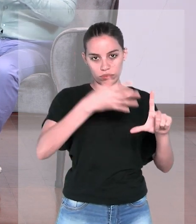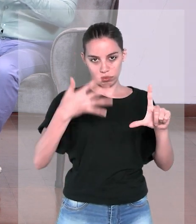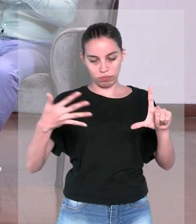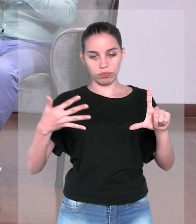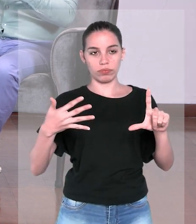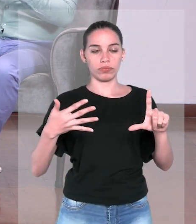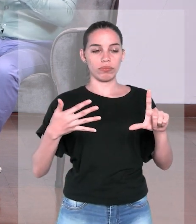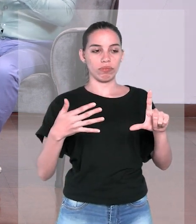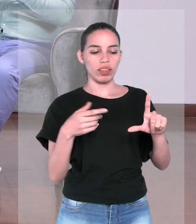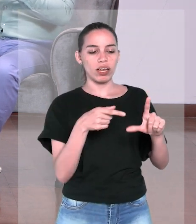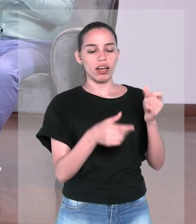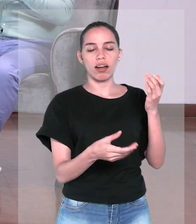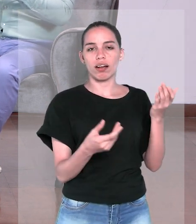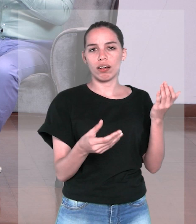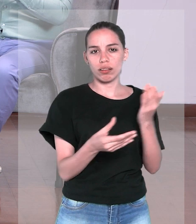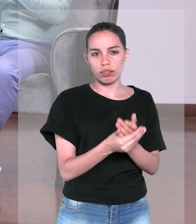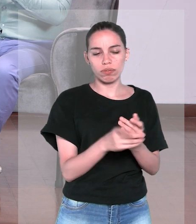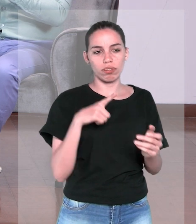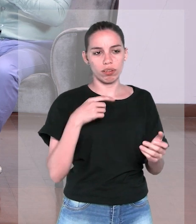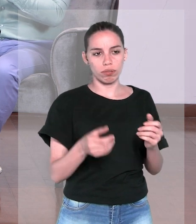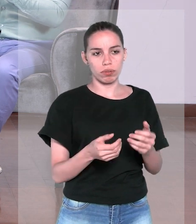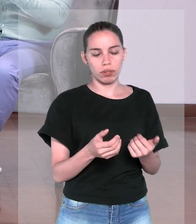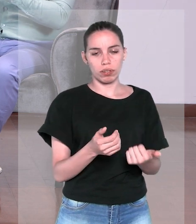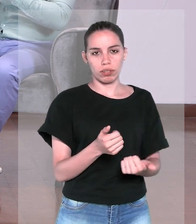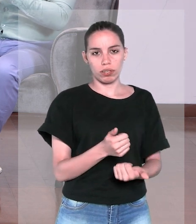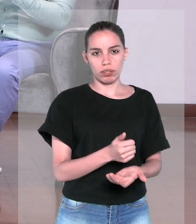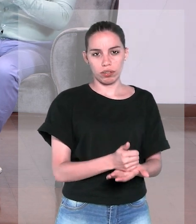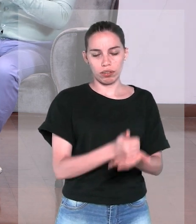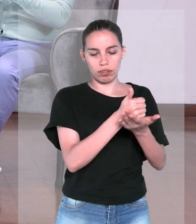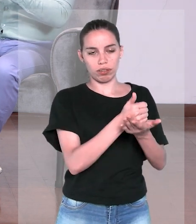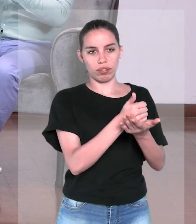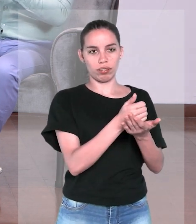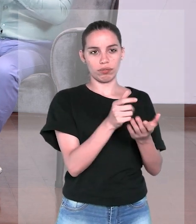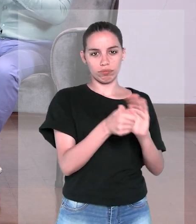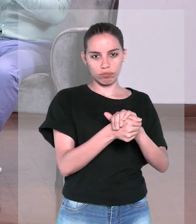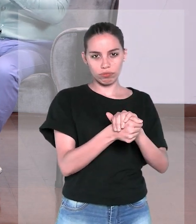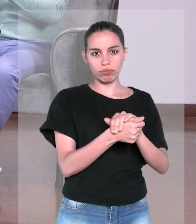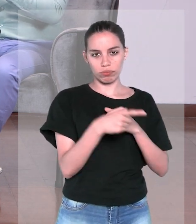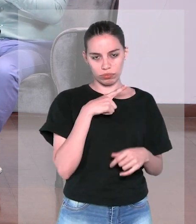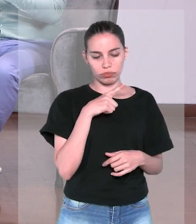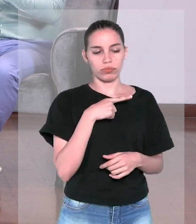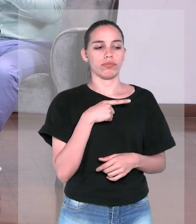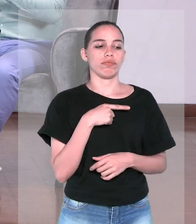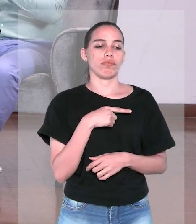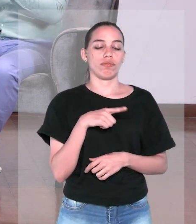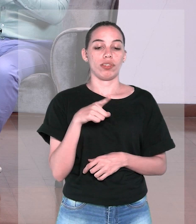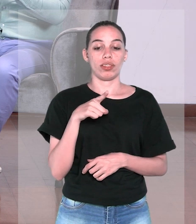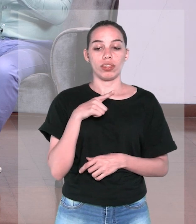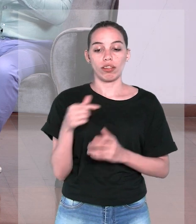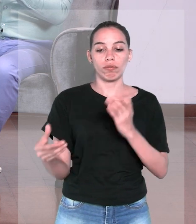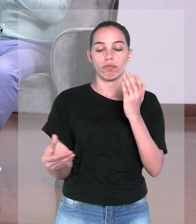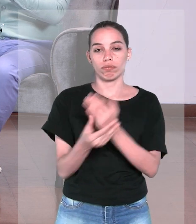Ou então uma ficção mais existencialista, mais voltada para esse público, como Os Anjos Estão de